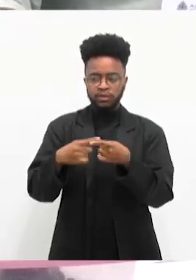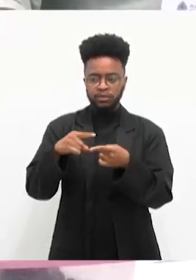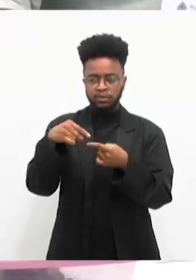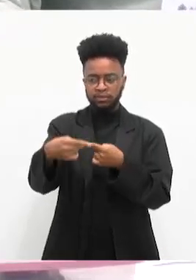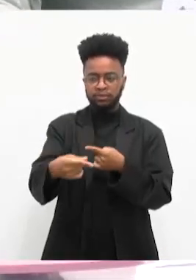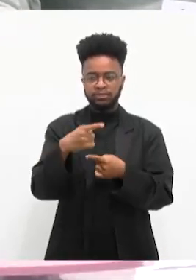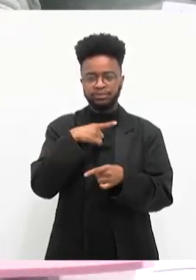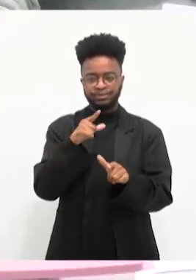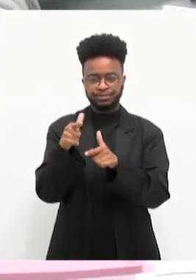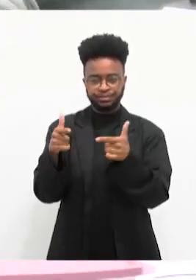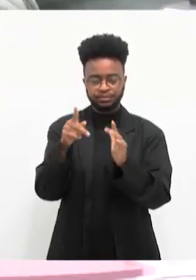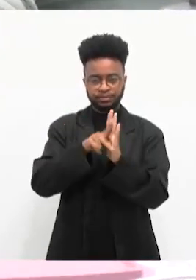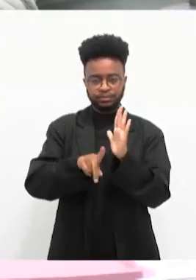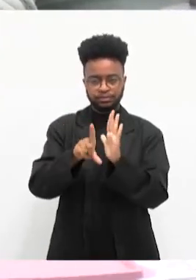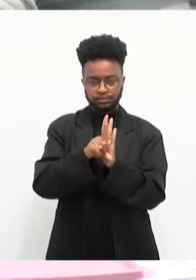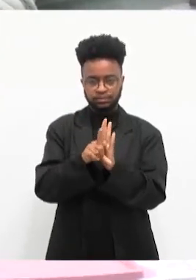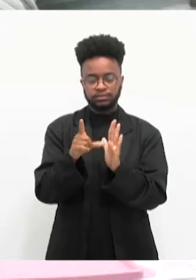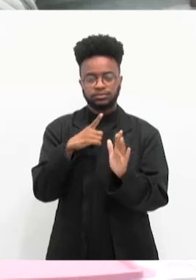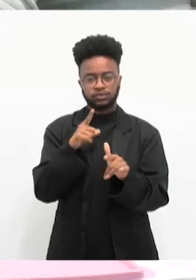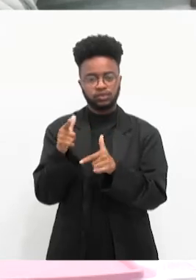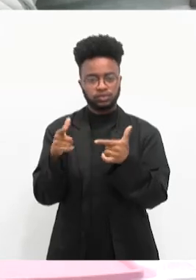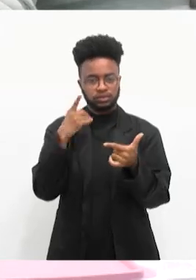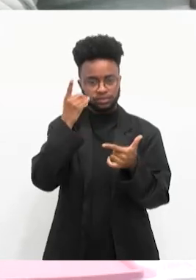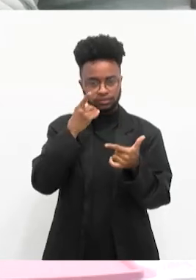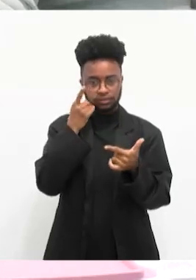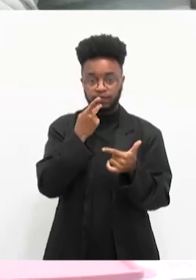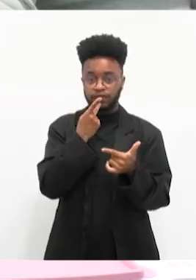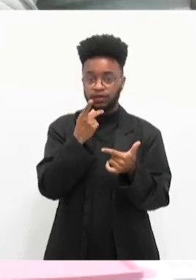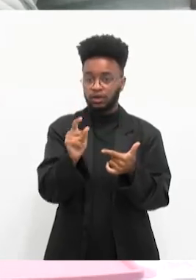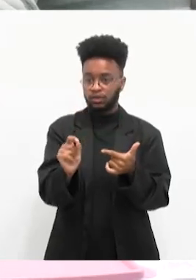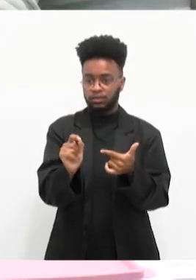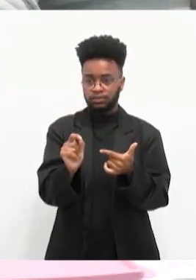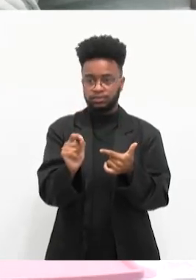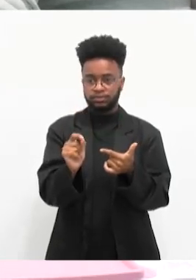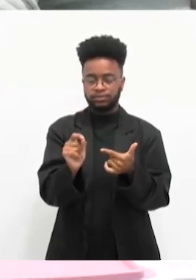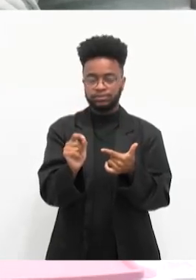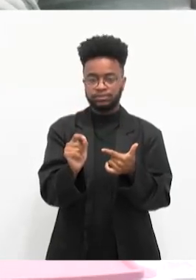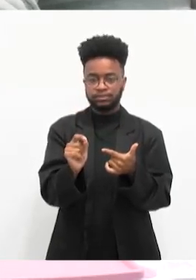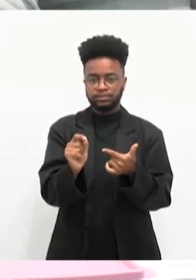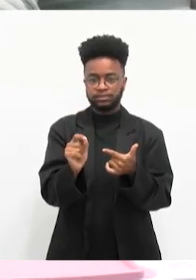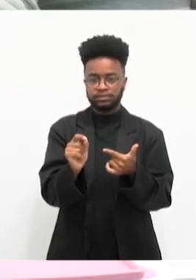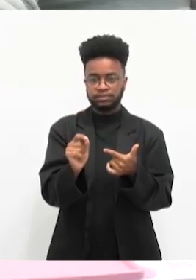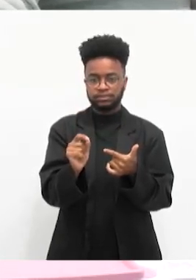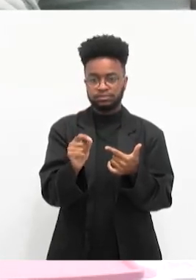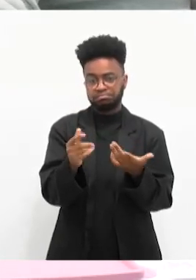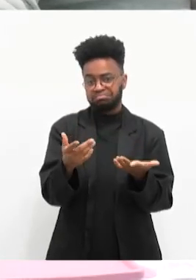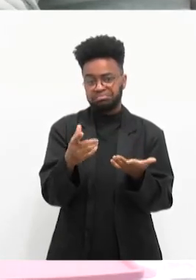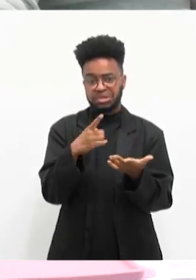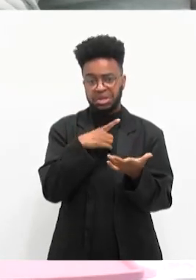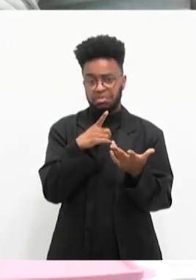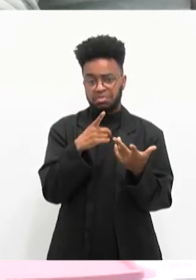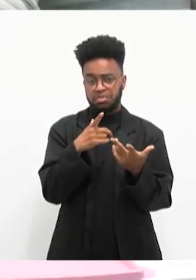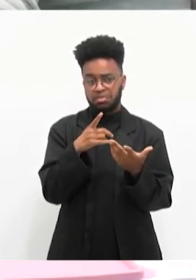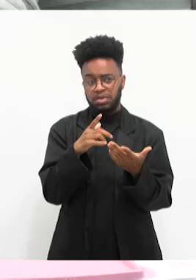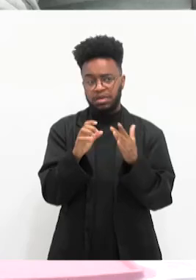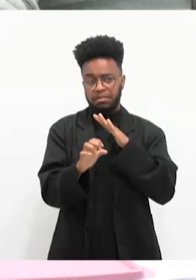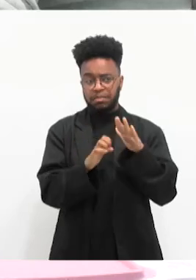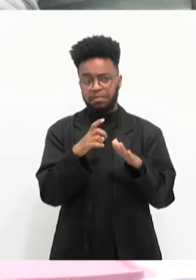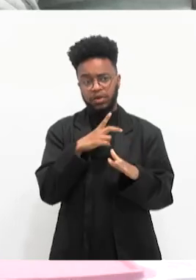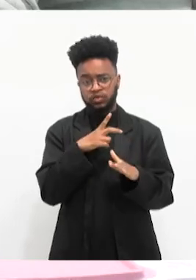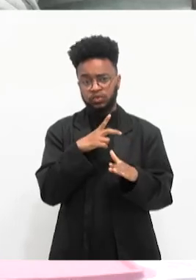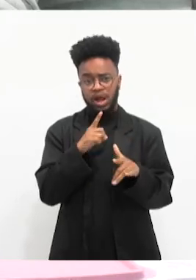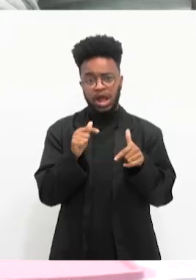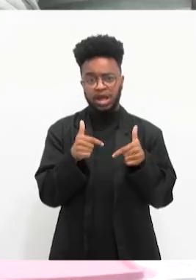N outros projetos e N deputados dizendo que algum particular pode fazer o que ele já